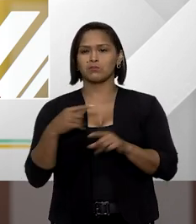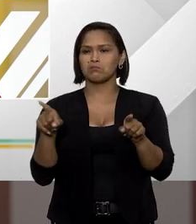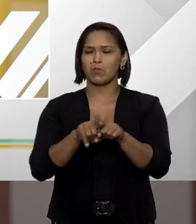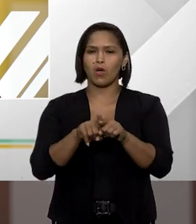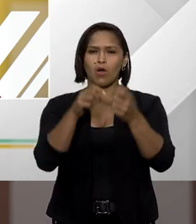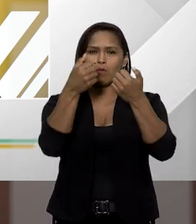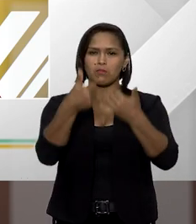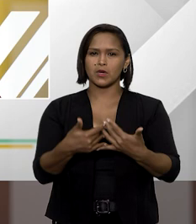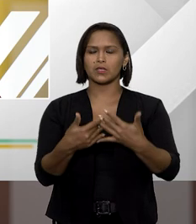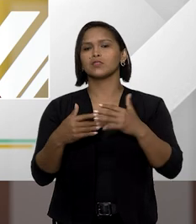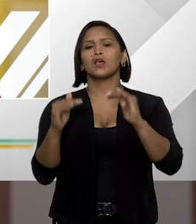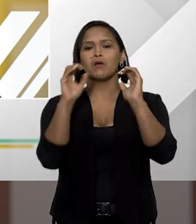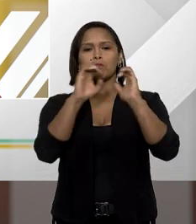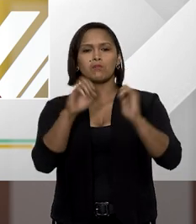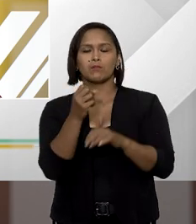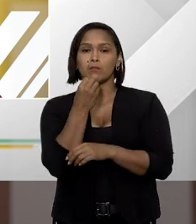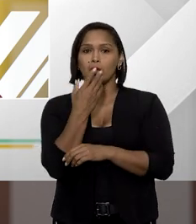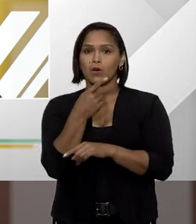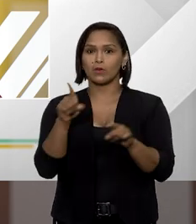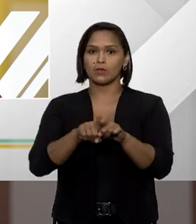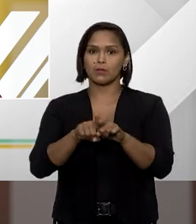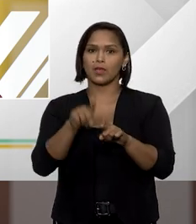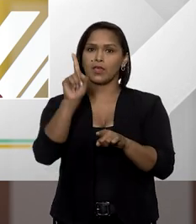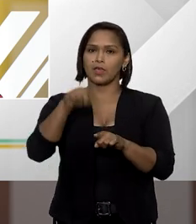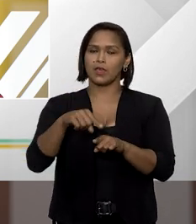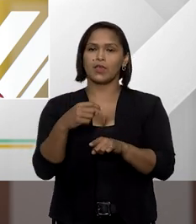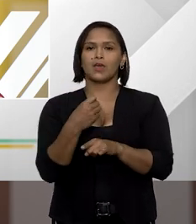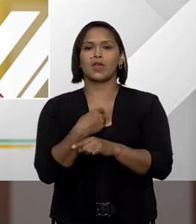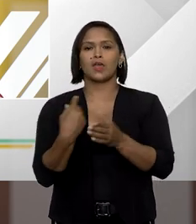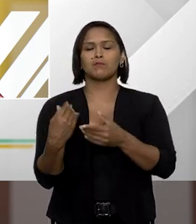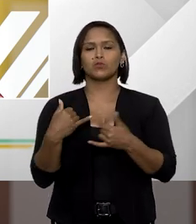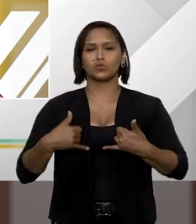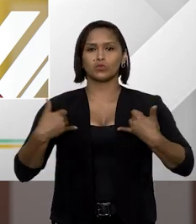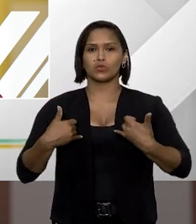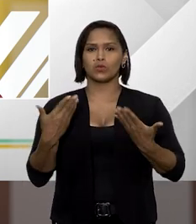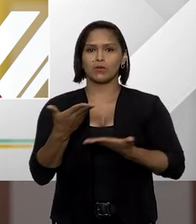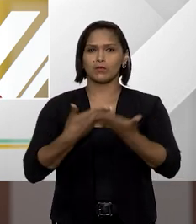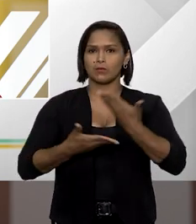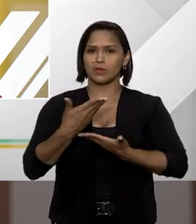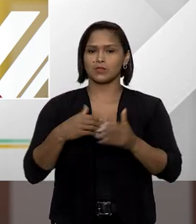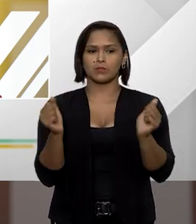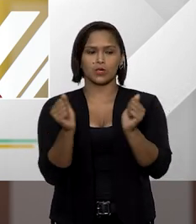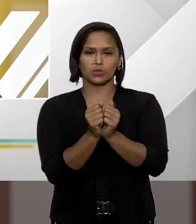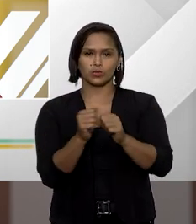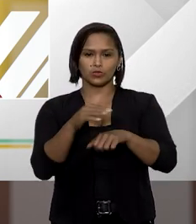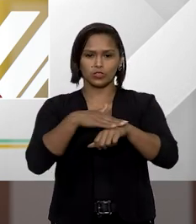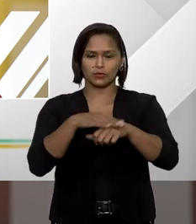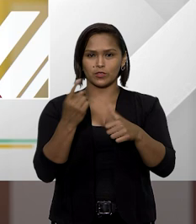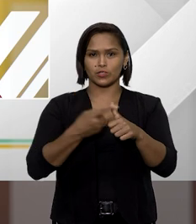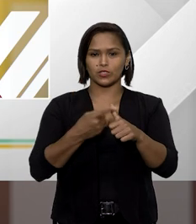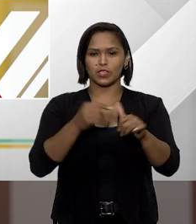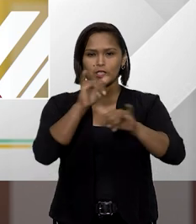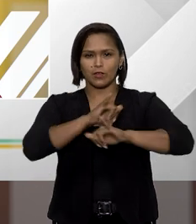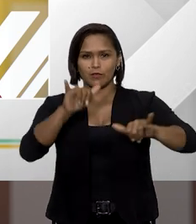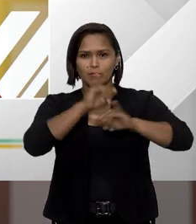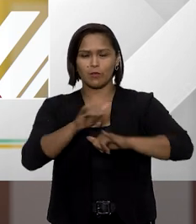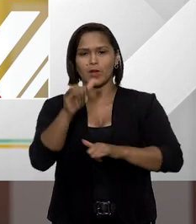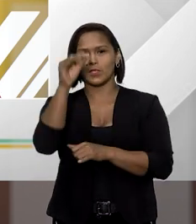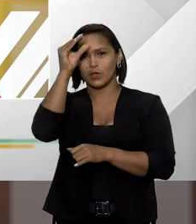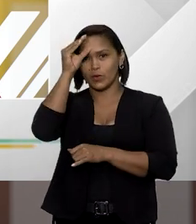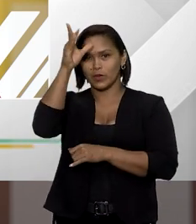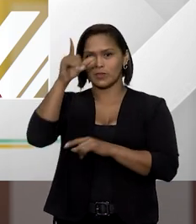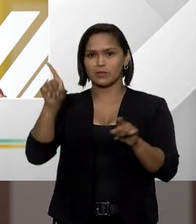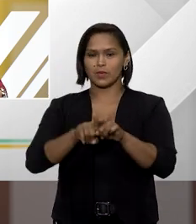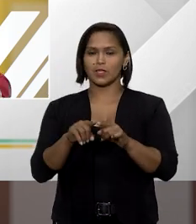aí de um prestígio muito grande e, portanto, muito nos honra estar aqui dividindo com vocês um pouco da nossa fala, do nosso